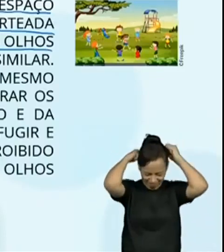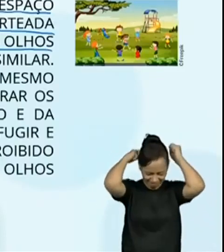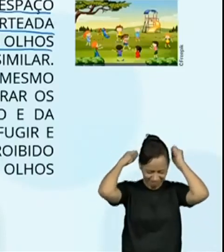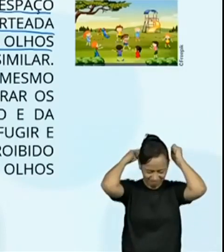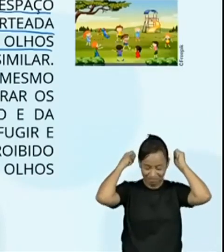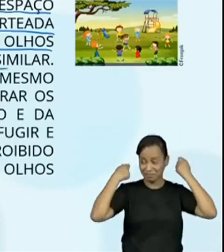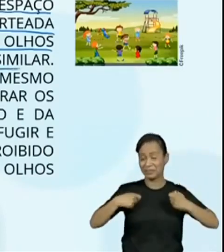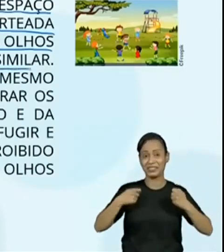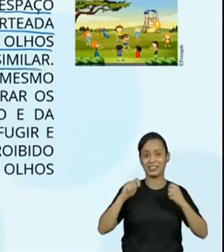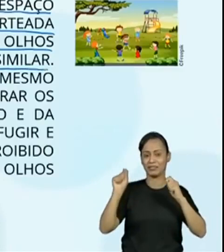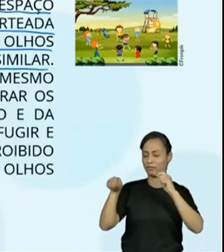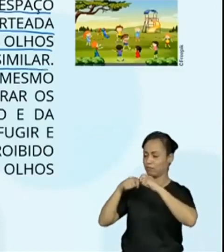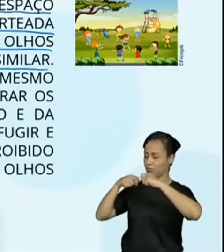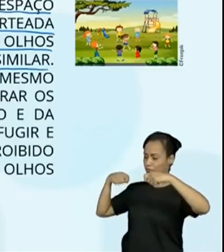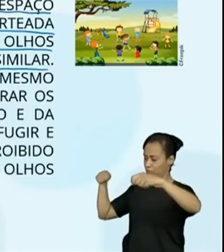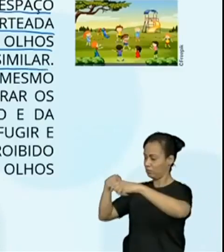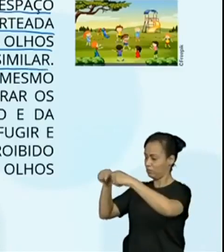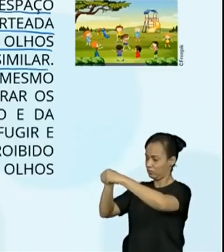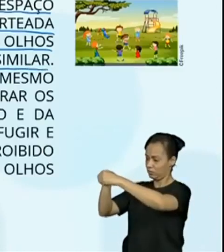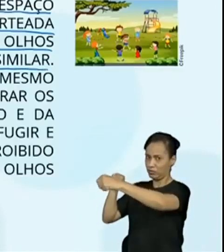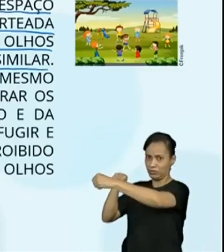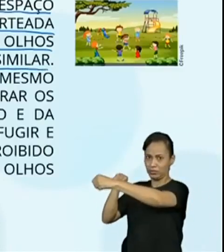ou material similar.